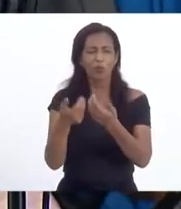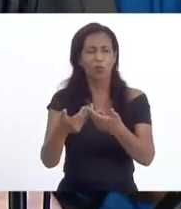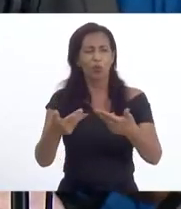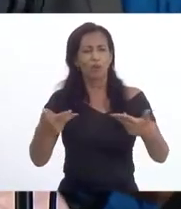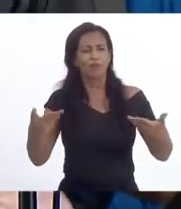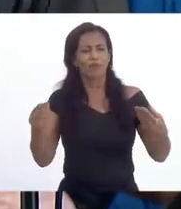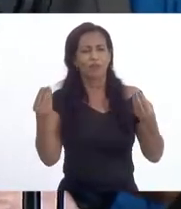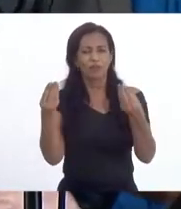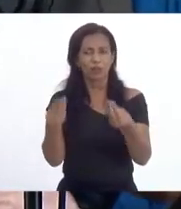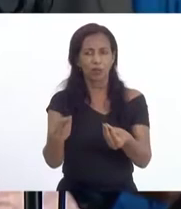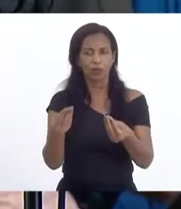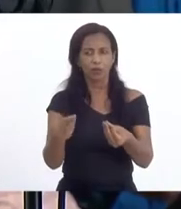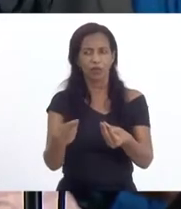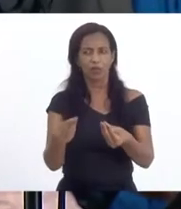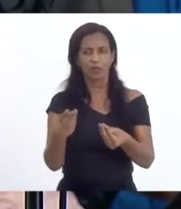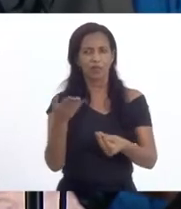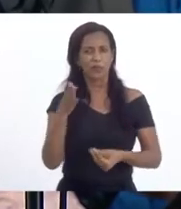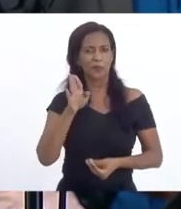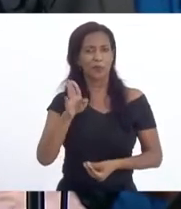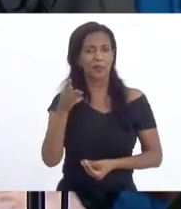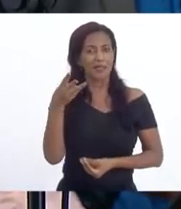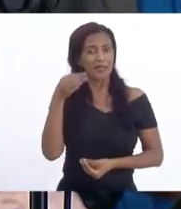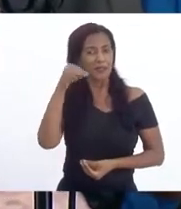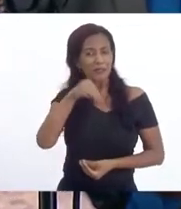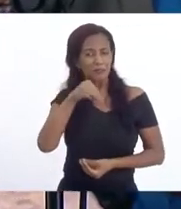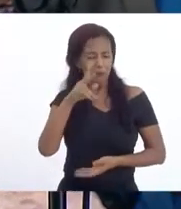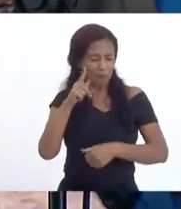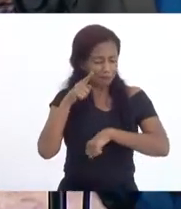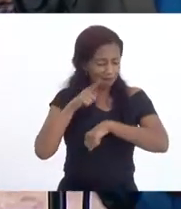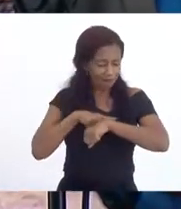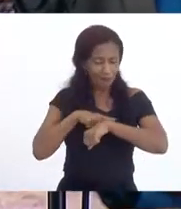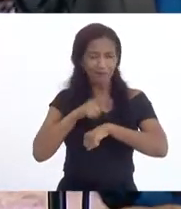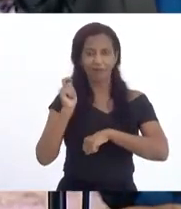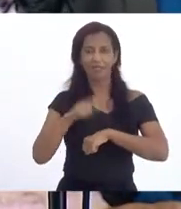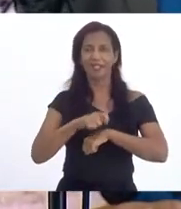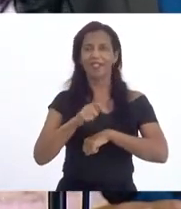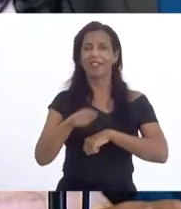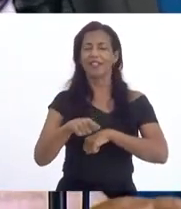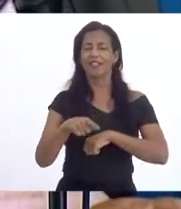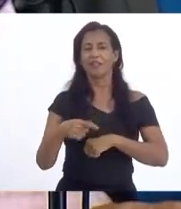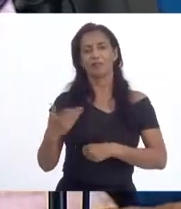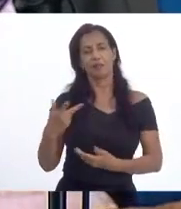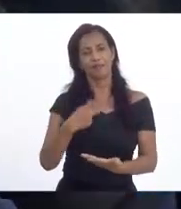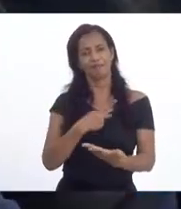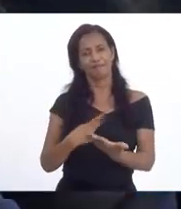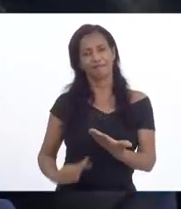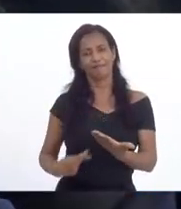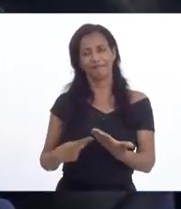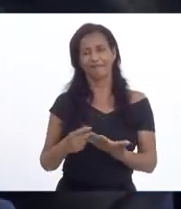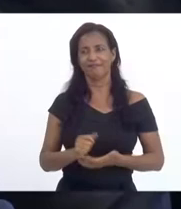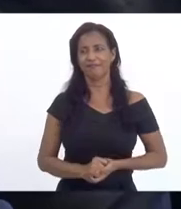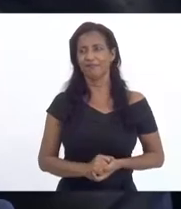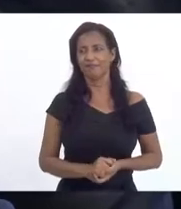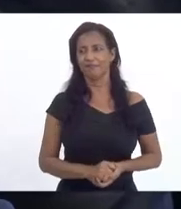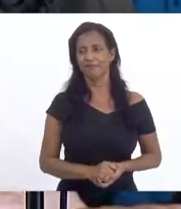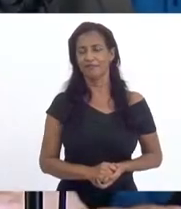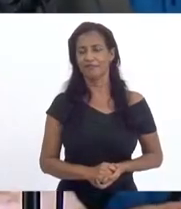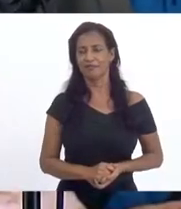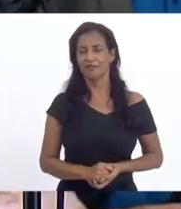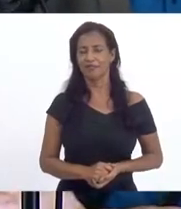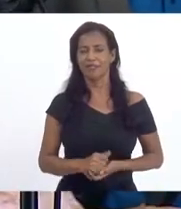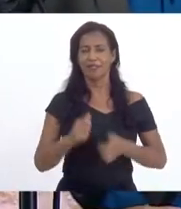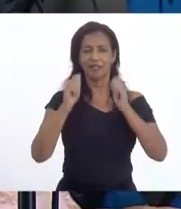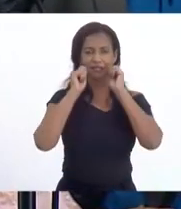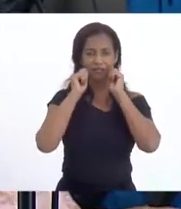qualificado como esse, prometo não passar de 3 minutos. Nosso querido presidente André Ceciliano, presidente